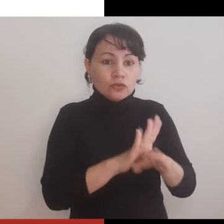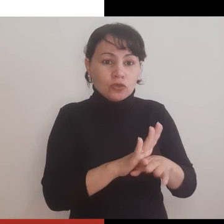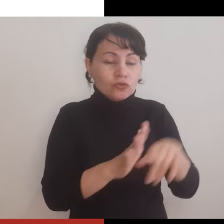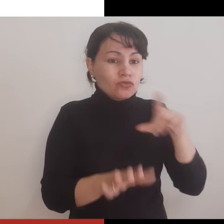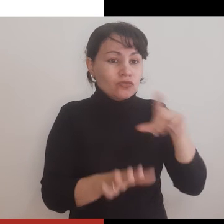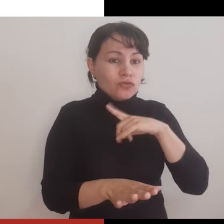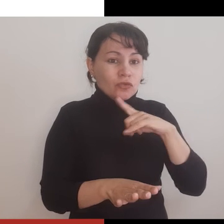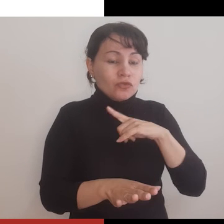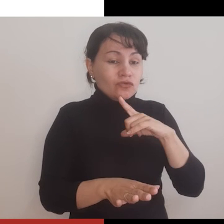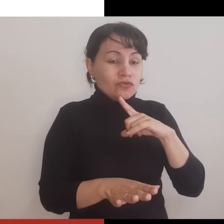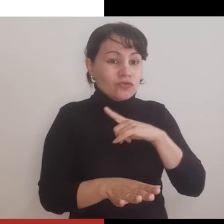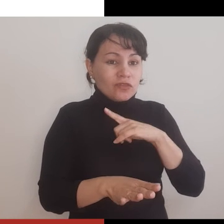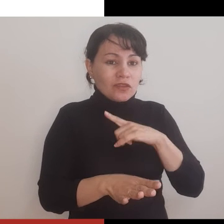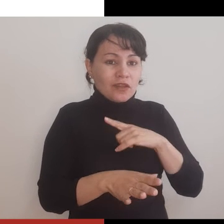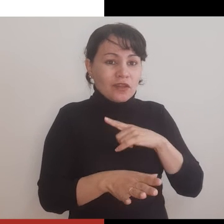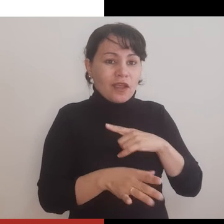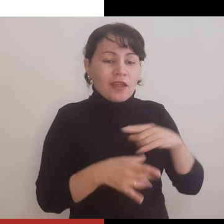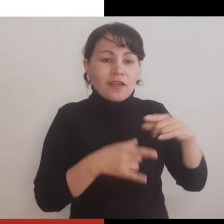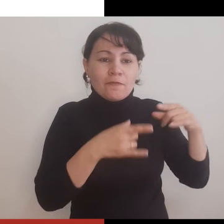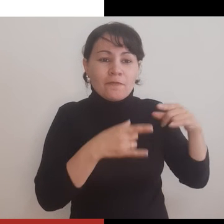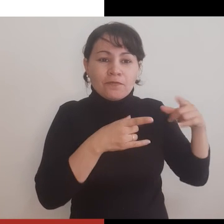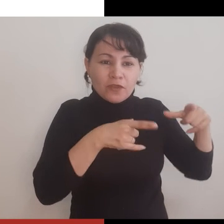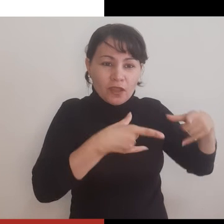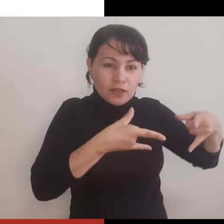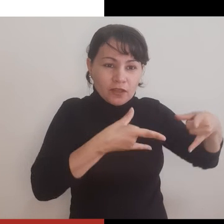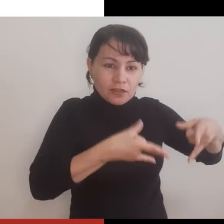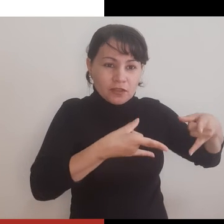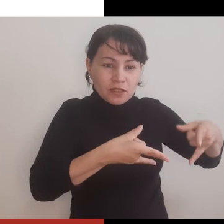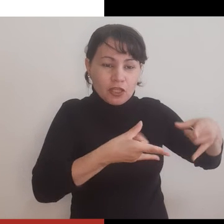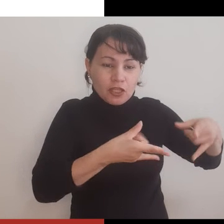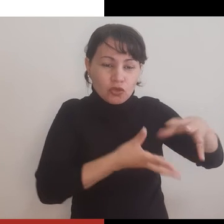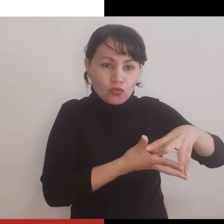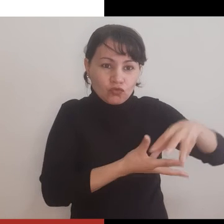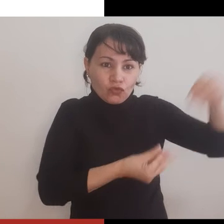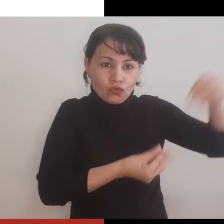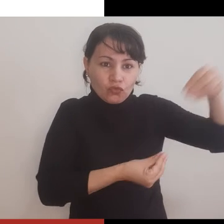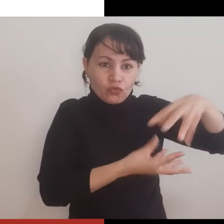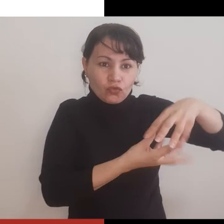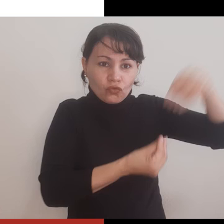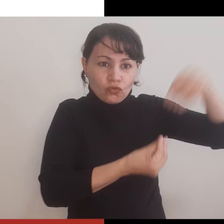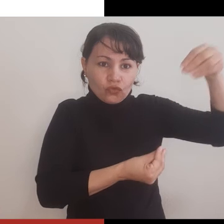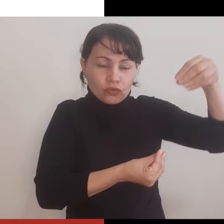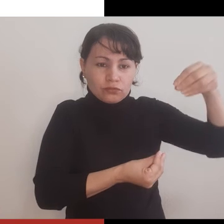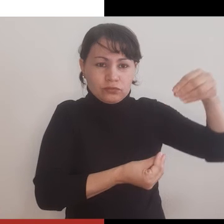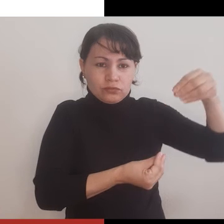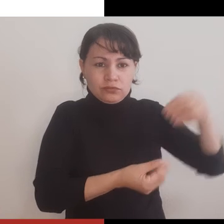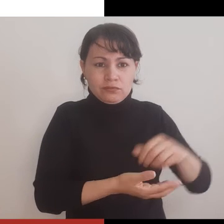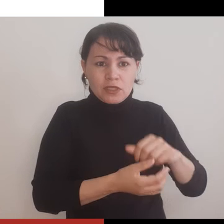possuem leitos com pressão negativa.